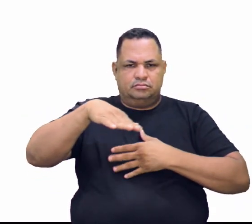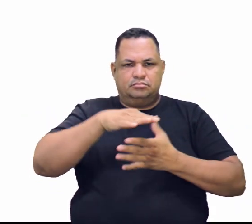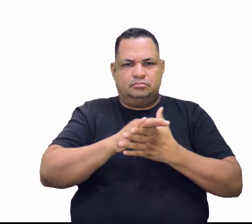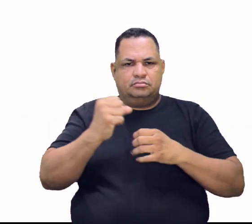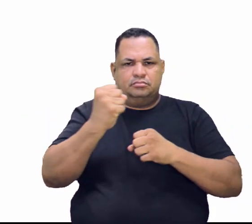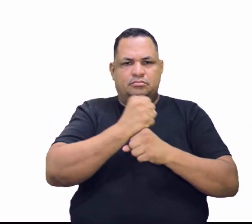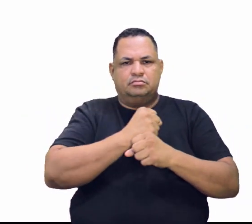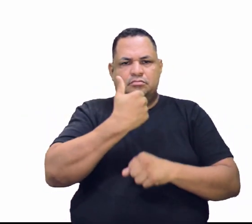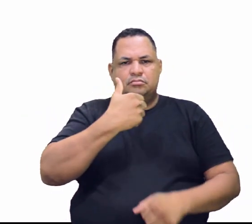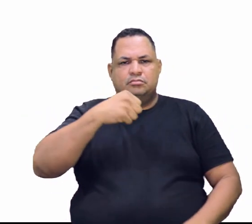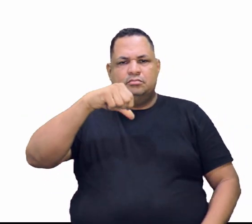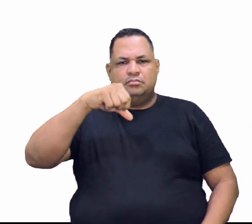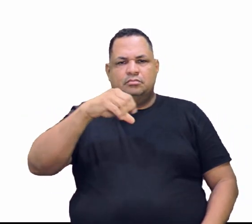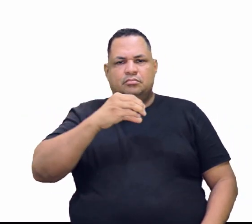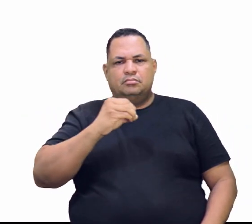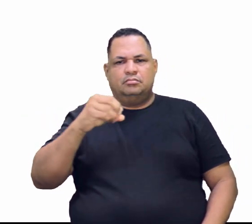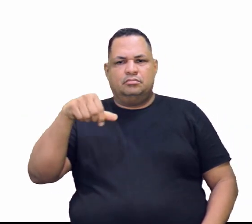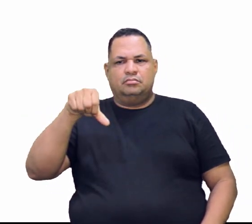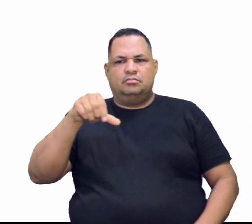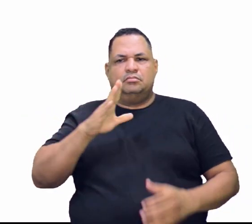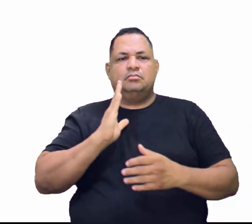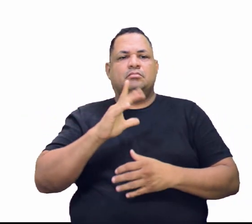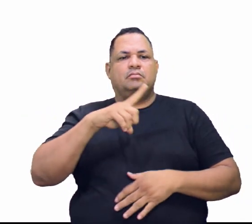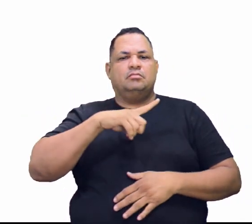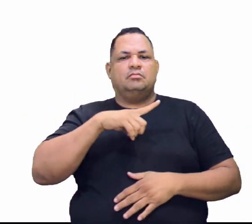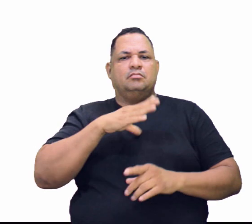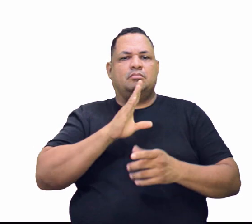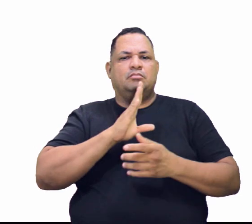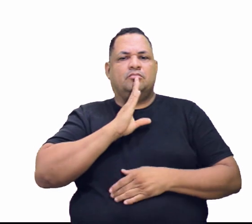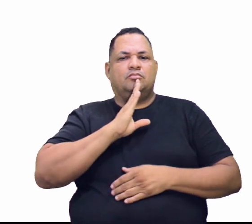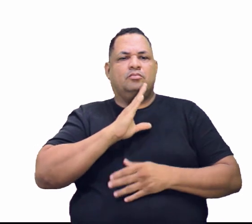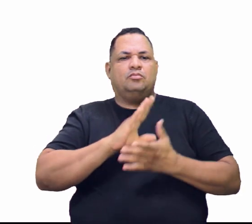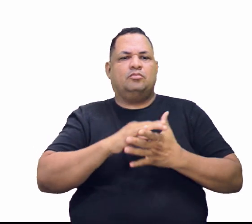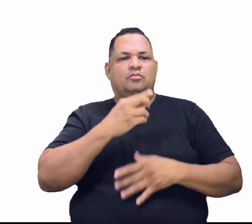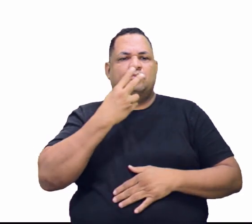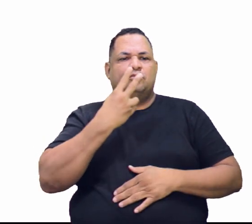1909 já vai ter aí um reconhecimento de